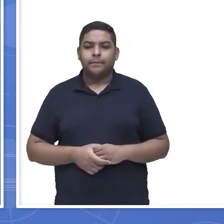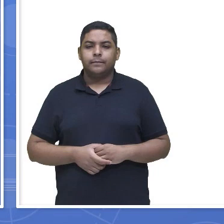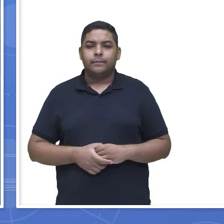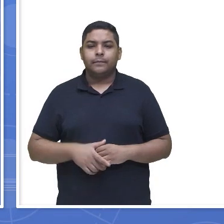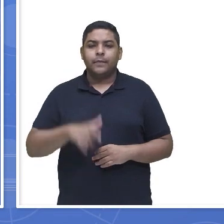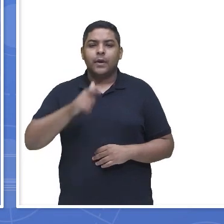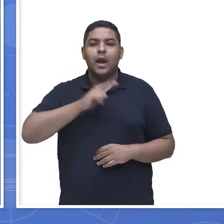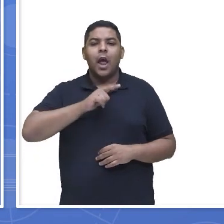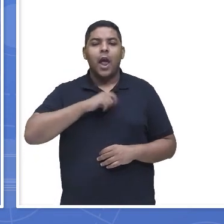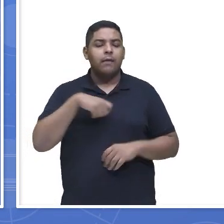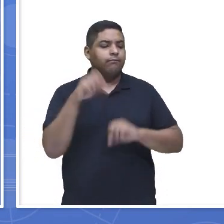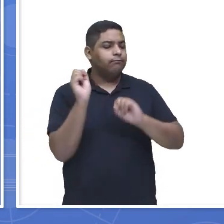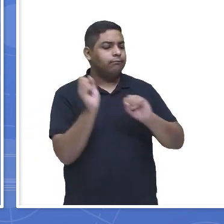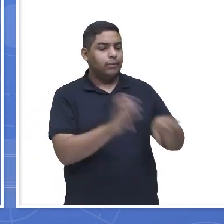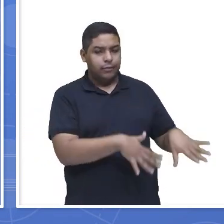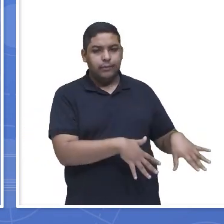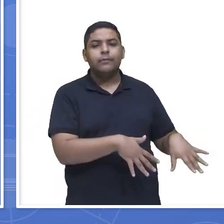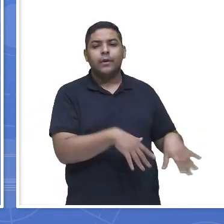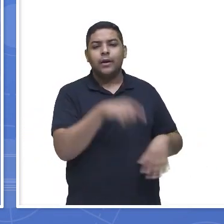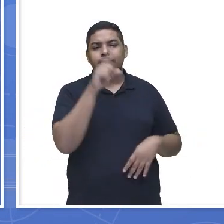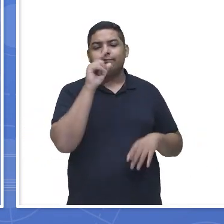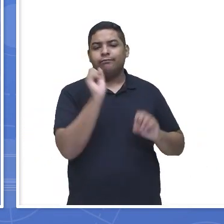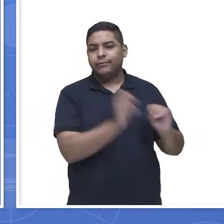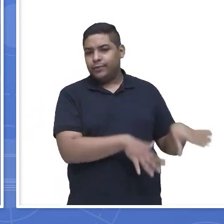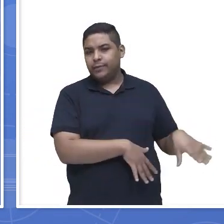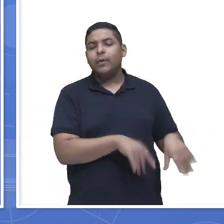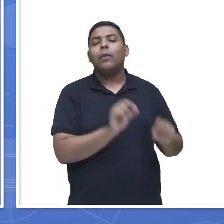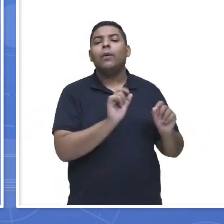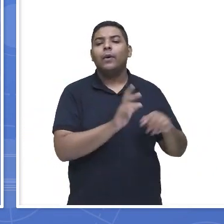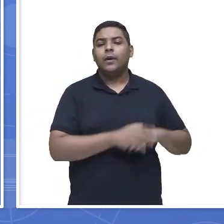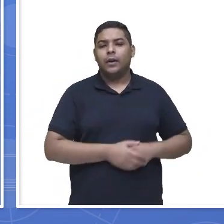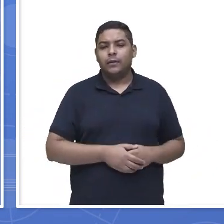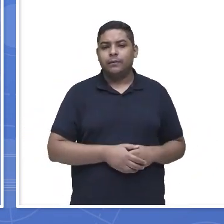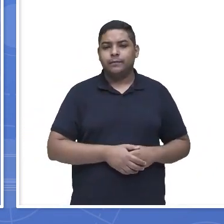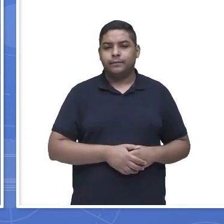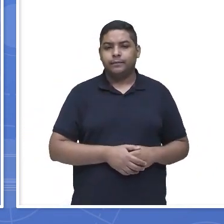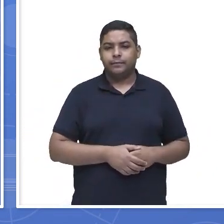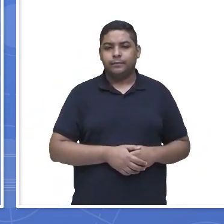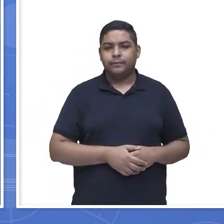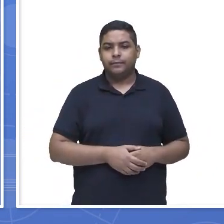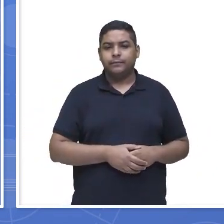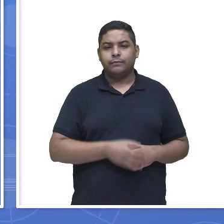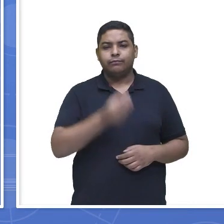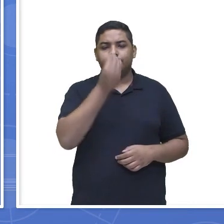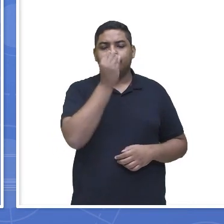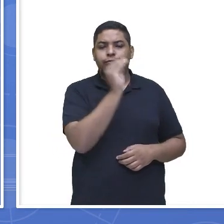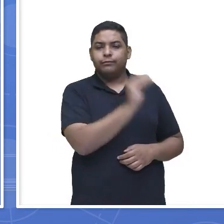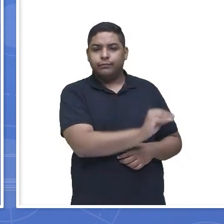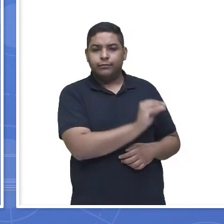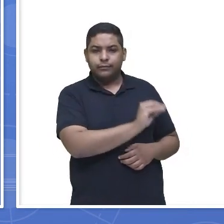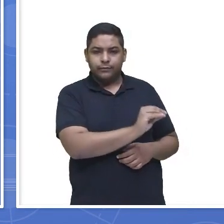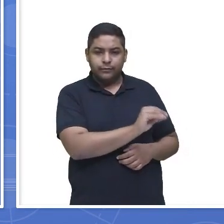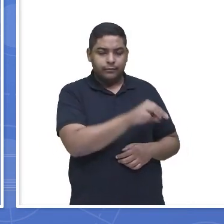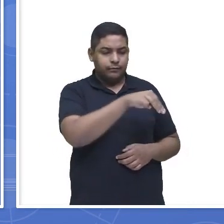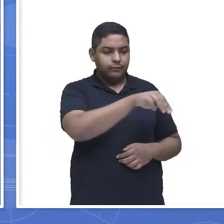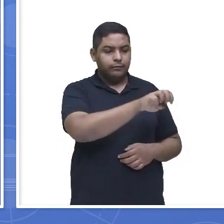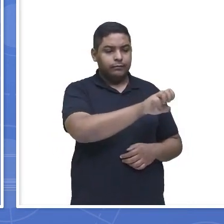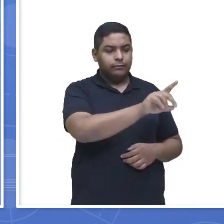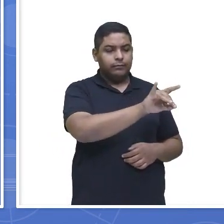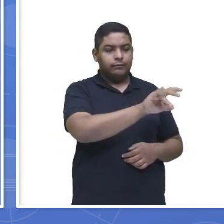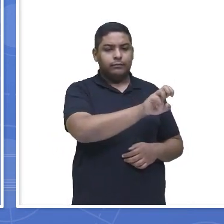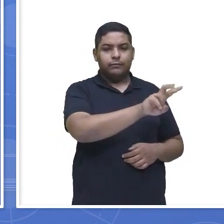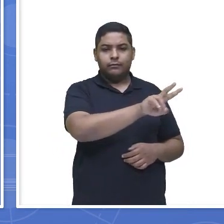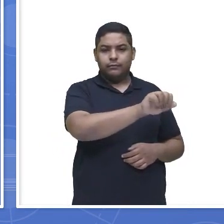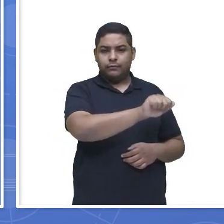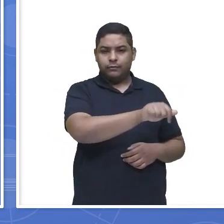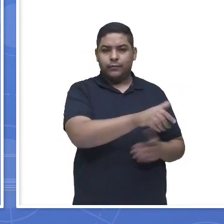deixando de lado, né? Com o pé saindo daquele pensamento medieval e partindo para um pensamento mais